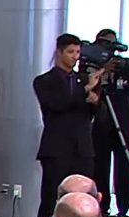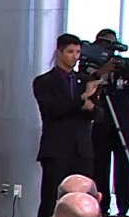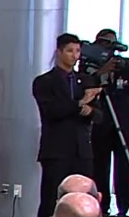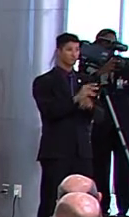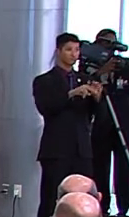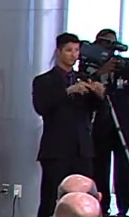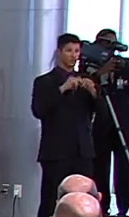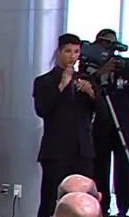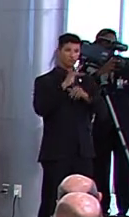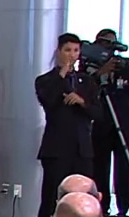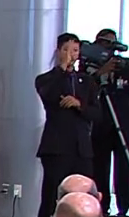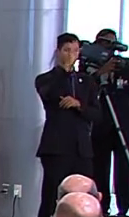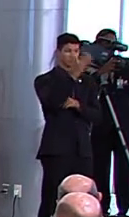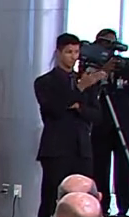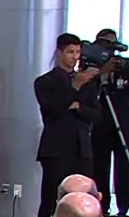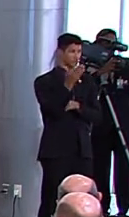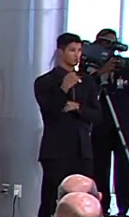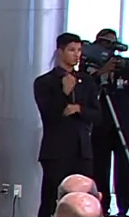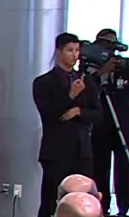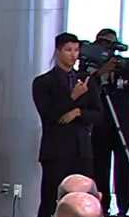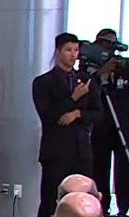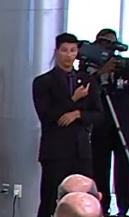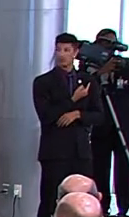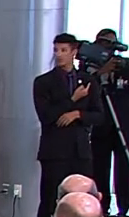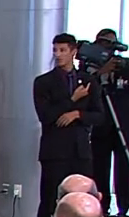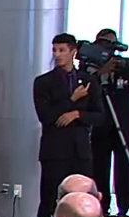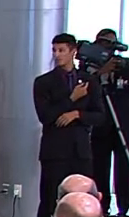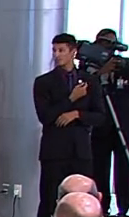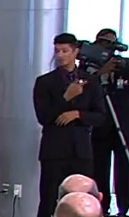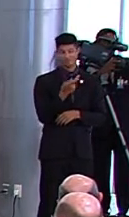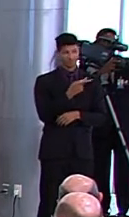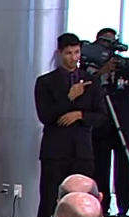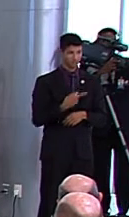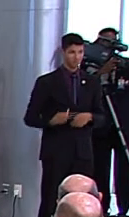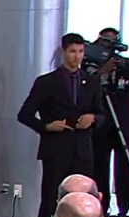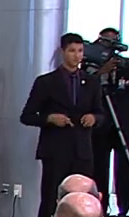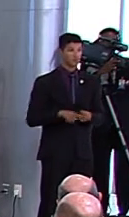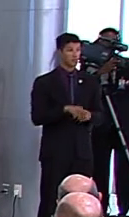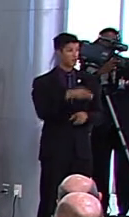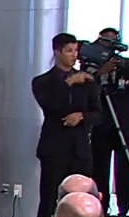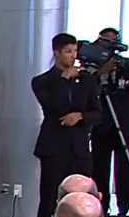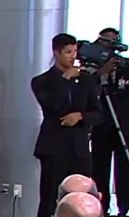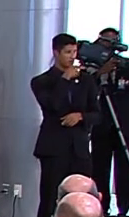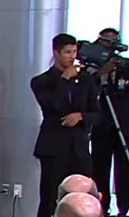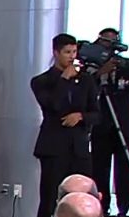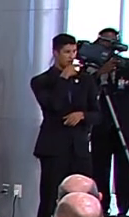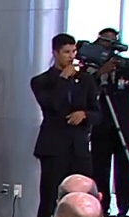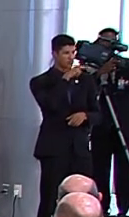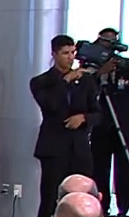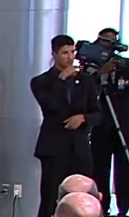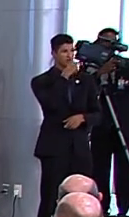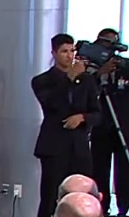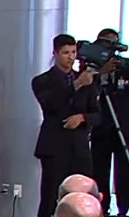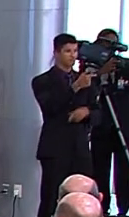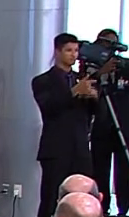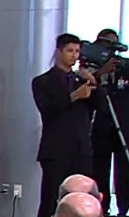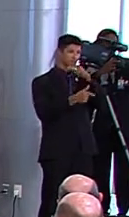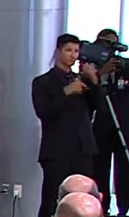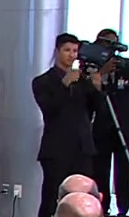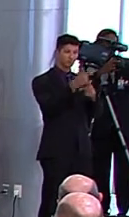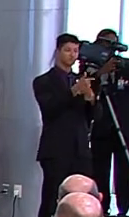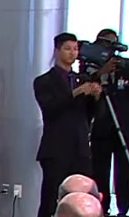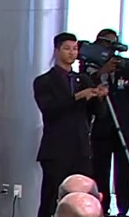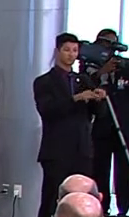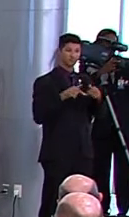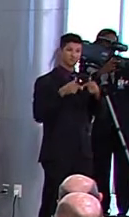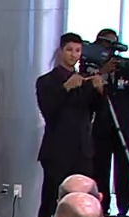as gerações futuras. Os nossos netos, presidenta, e os netos dos nossos netos, na